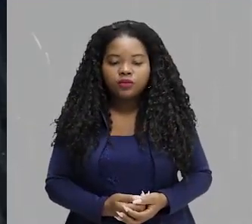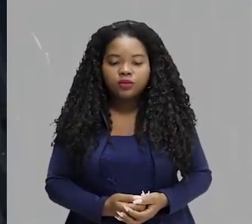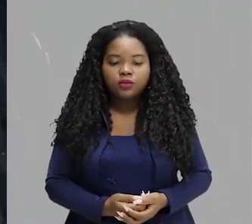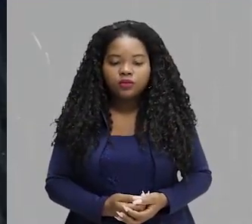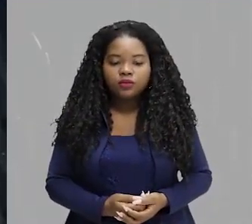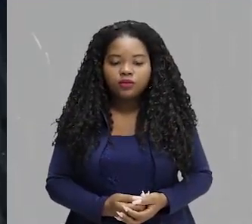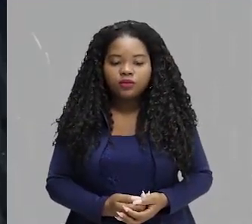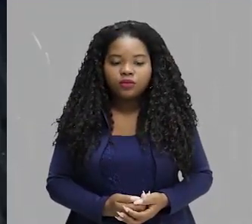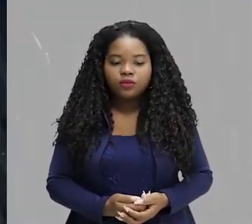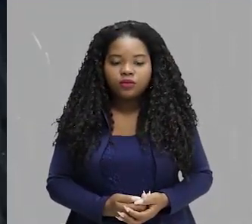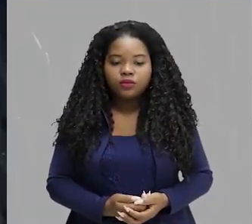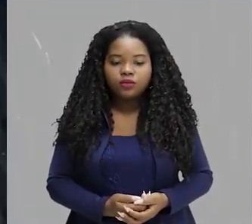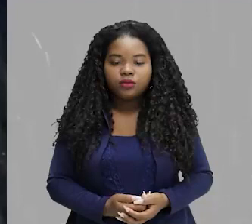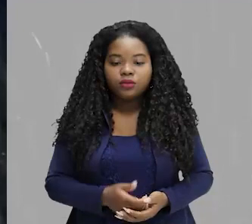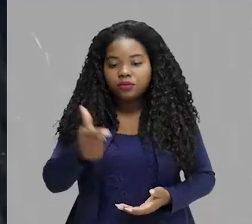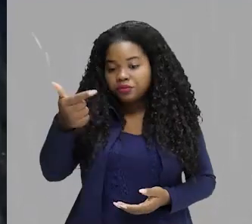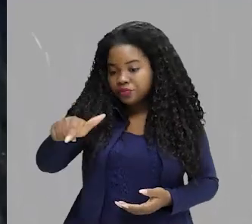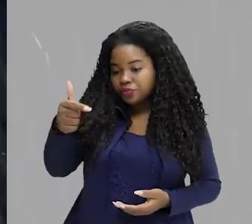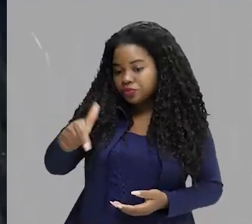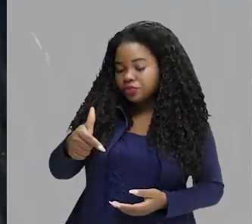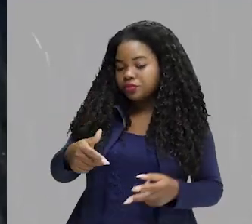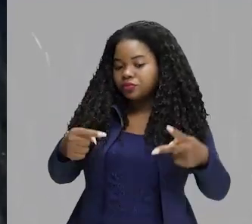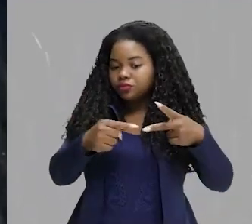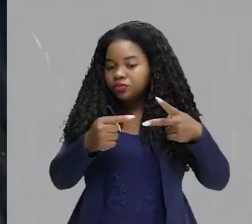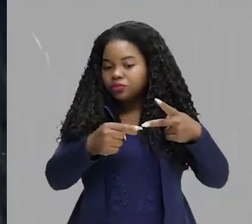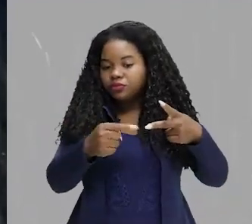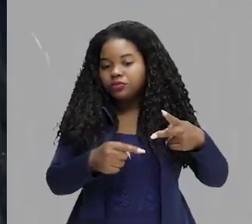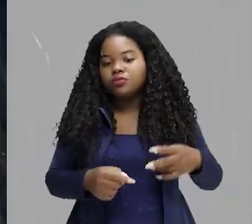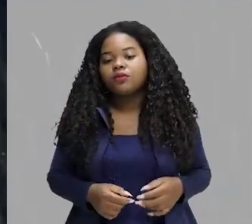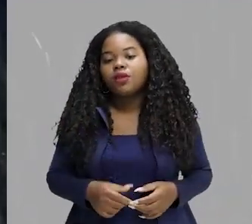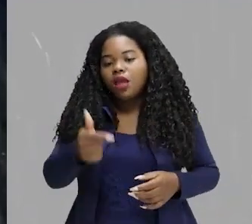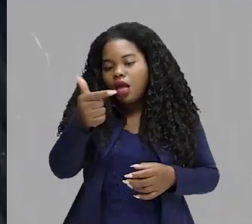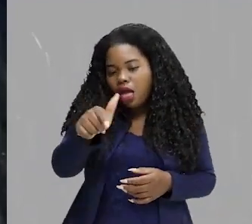cesta da Betsy. A repetição, como o próprio nome diz, é você